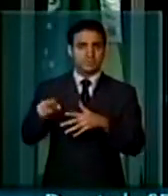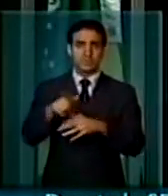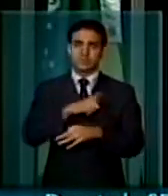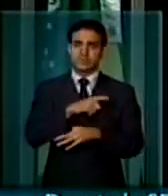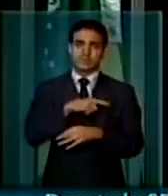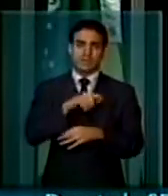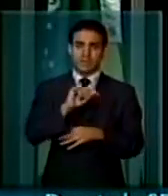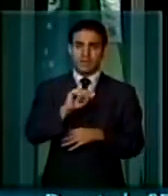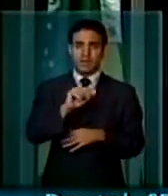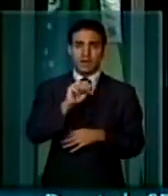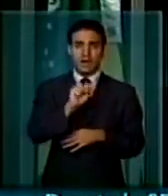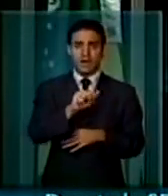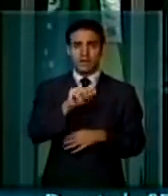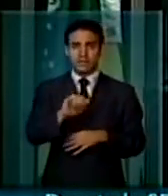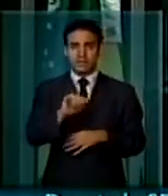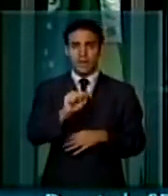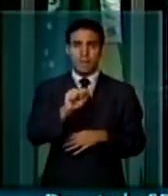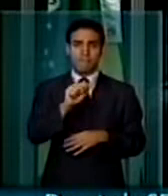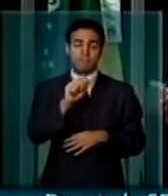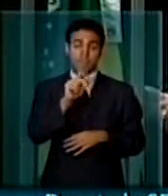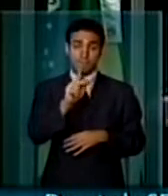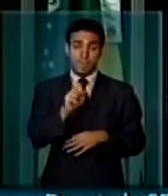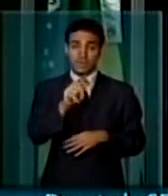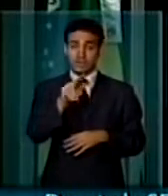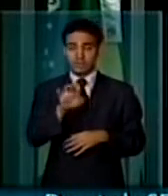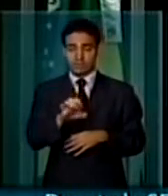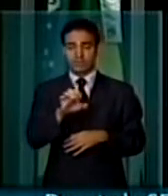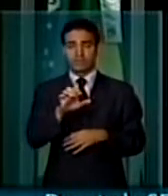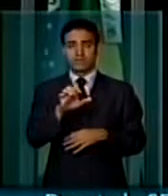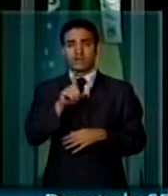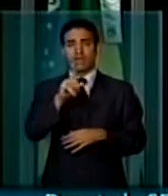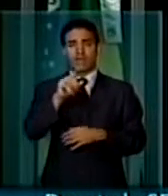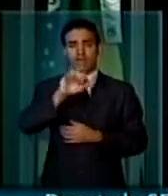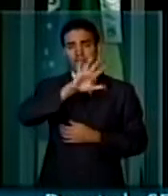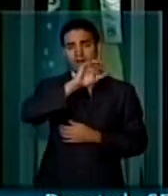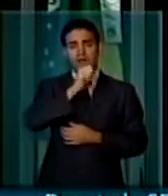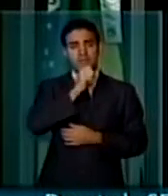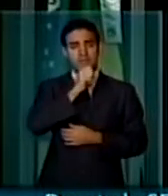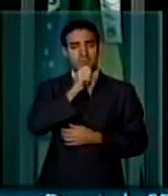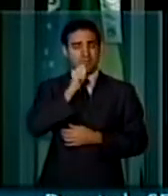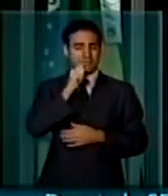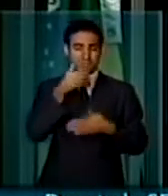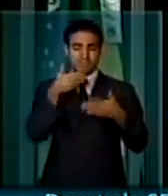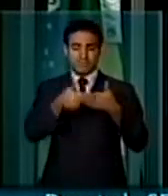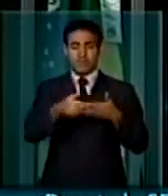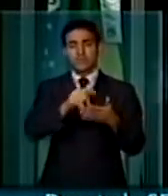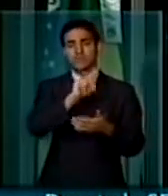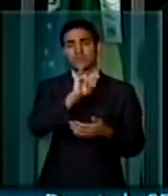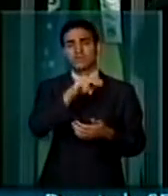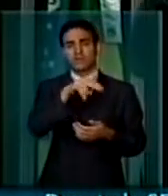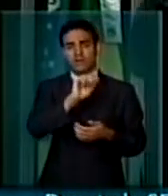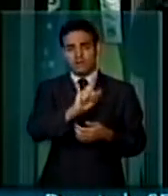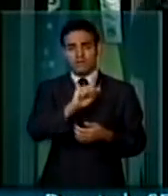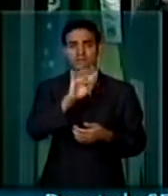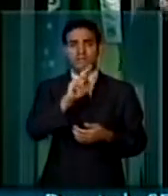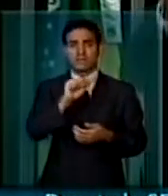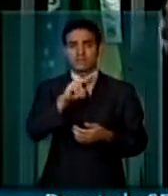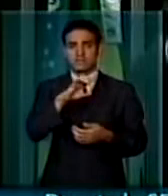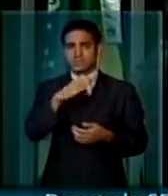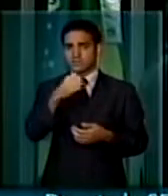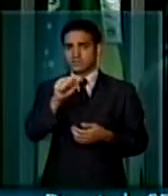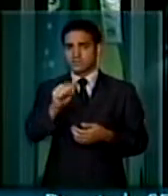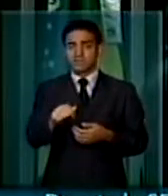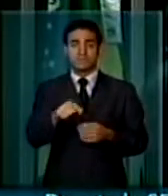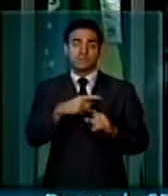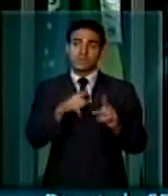hoje ali naquela fronteira belíssima do Amapá com a Guiana Francesa. E lamentavelmente houve aquele episódio, e graças a Deus que não houve ali